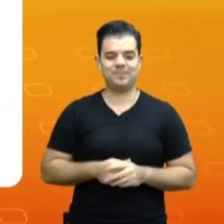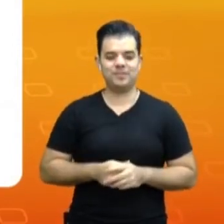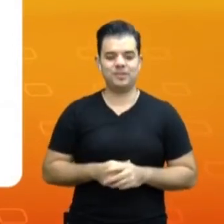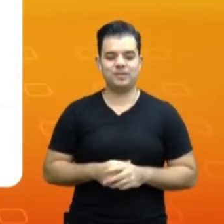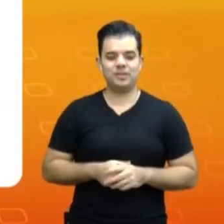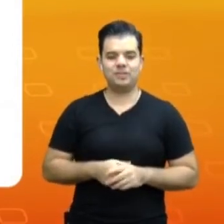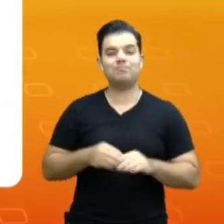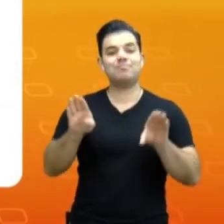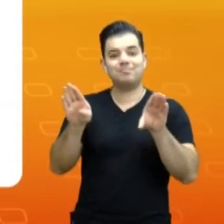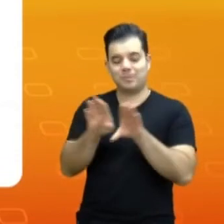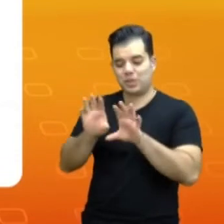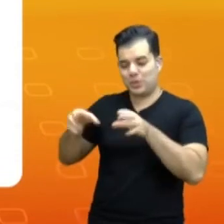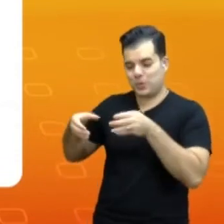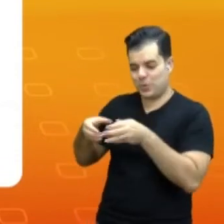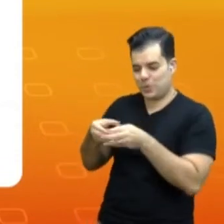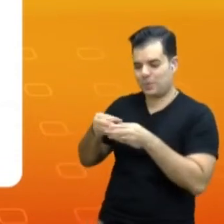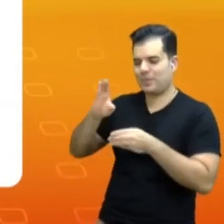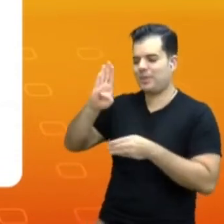Do lado da Band,